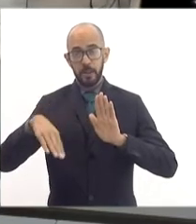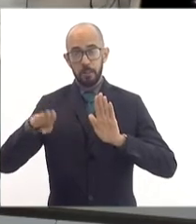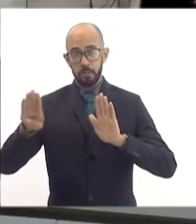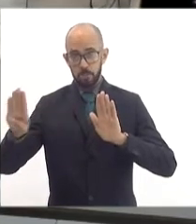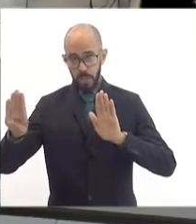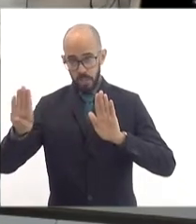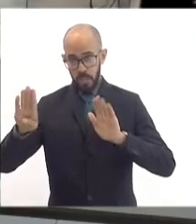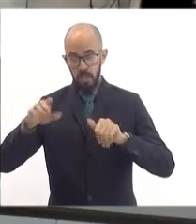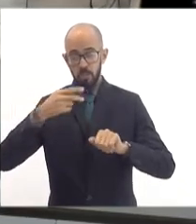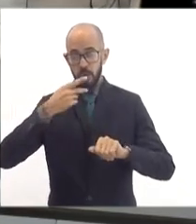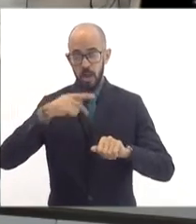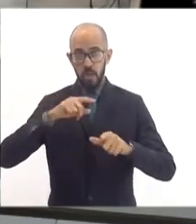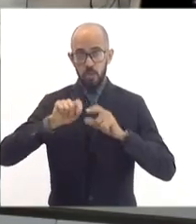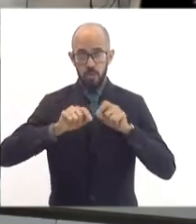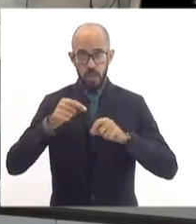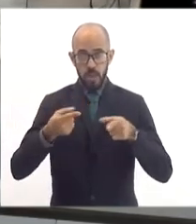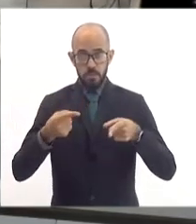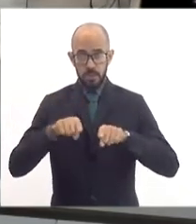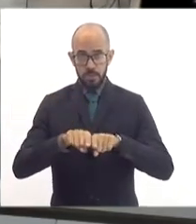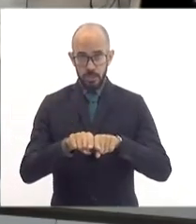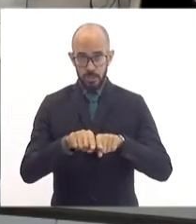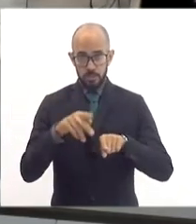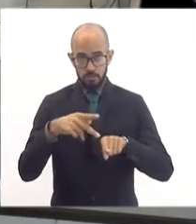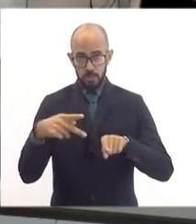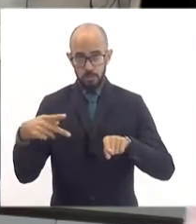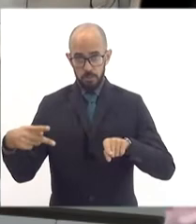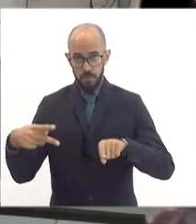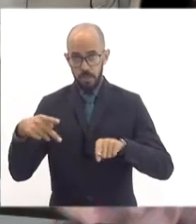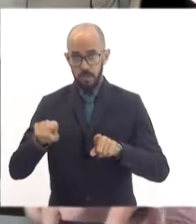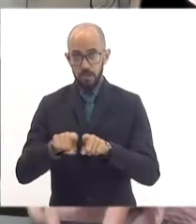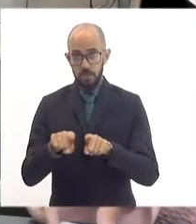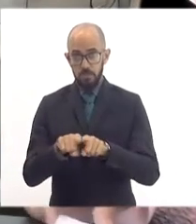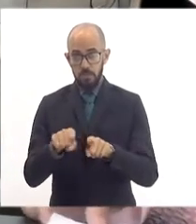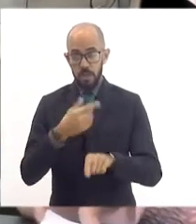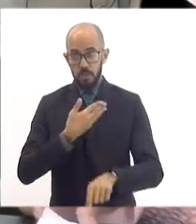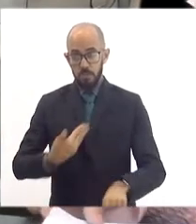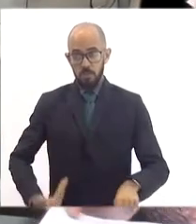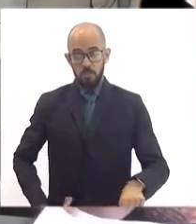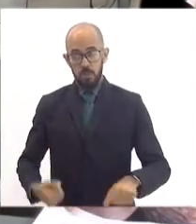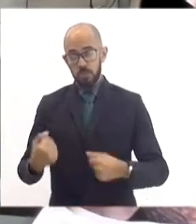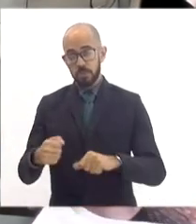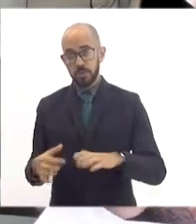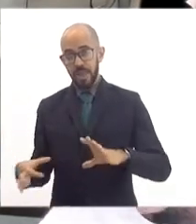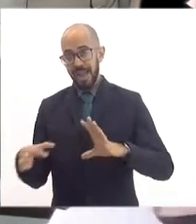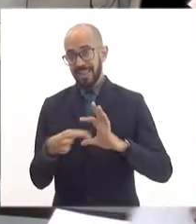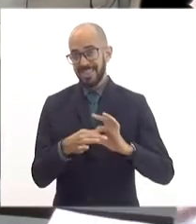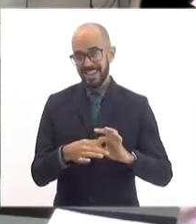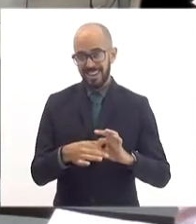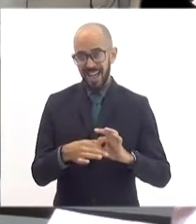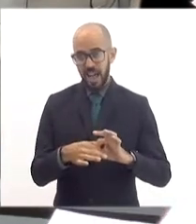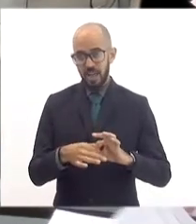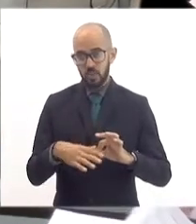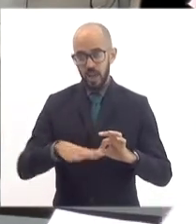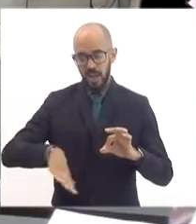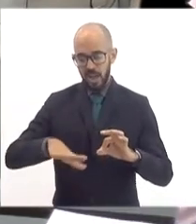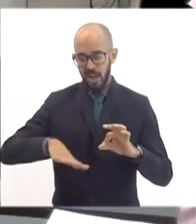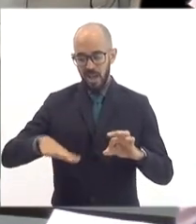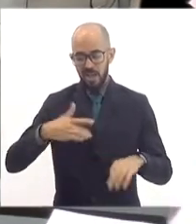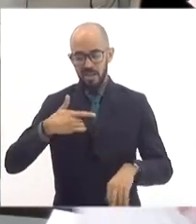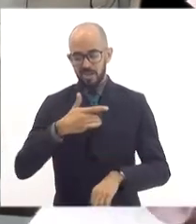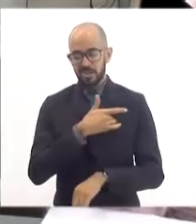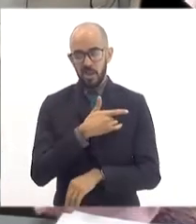a realização de parceria público-privadas e parcerias entre entes públicos deverá estar atrelada às áreas de